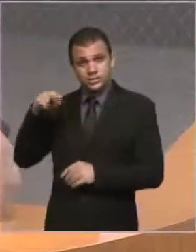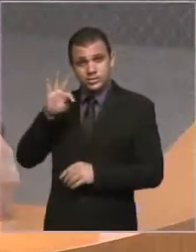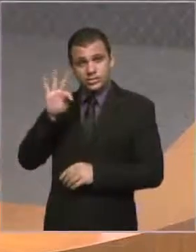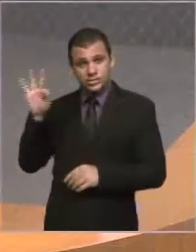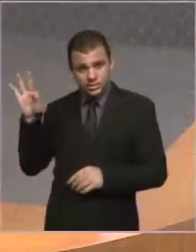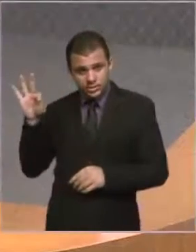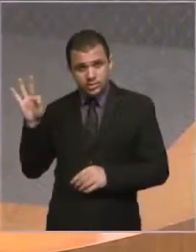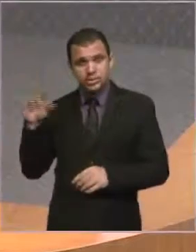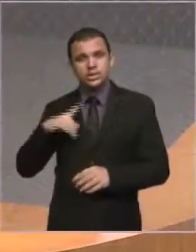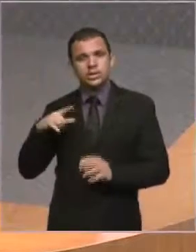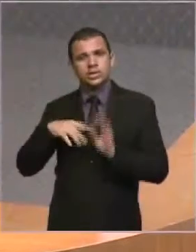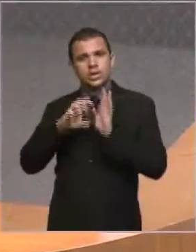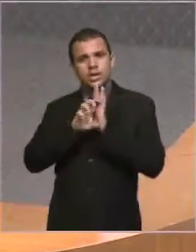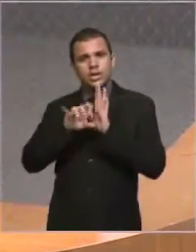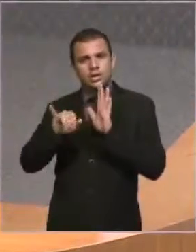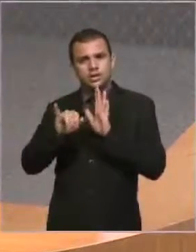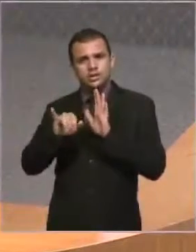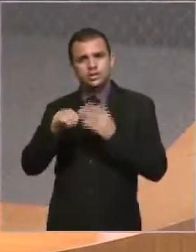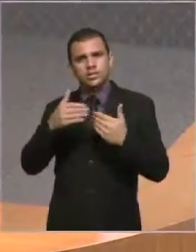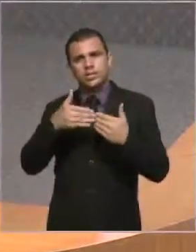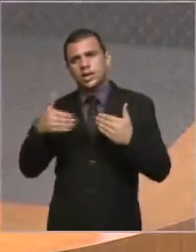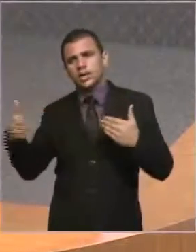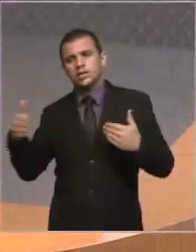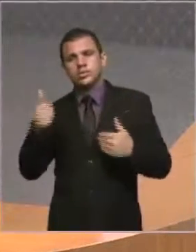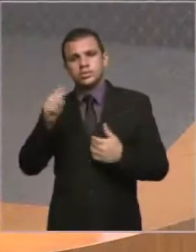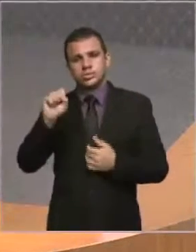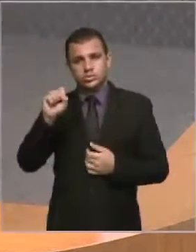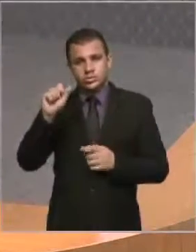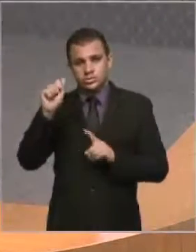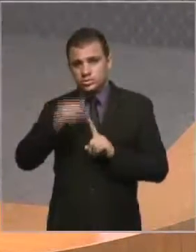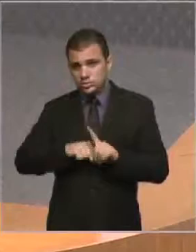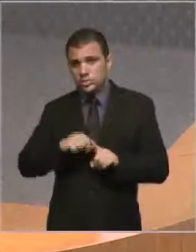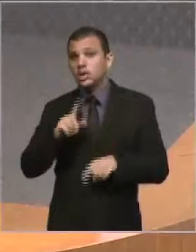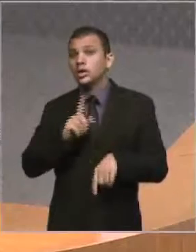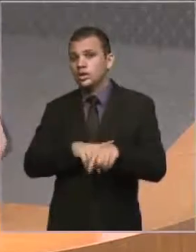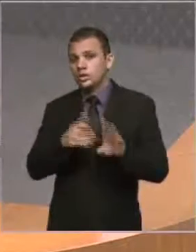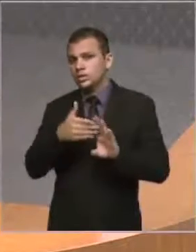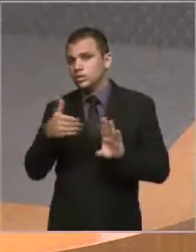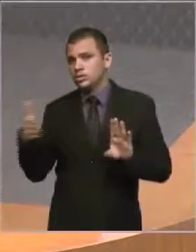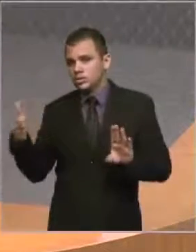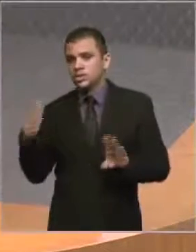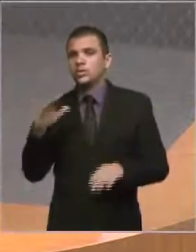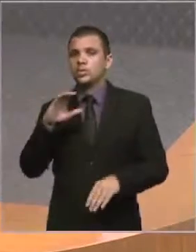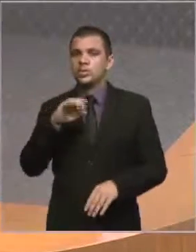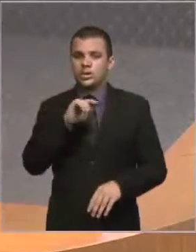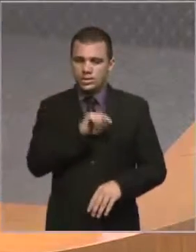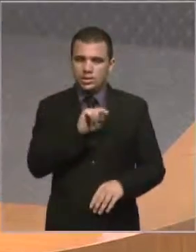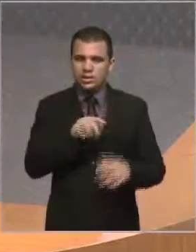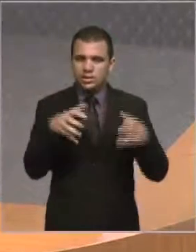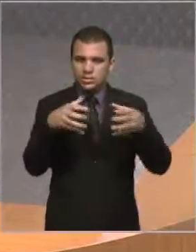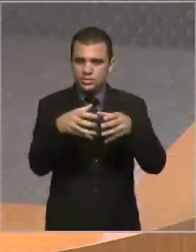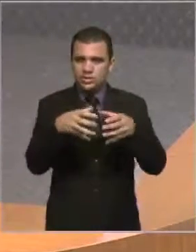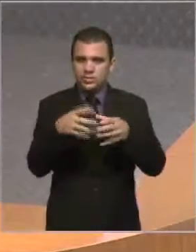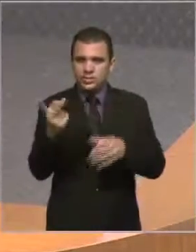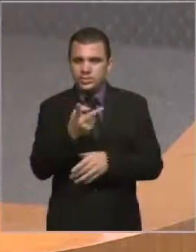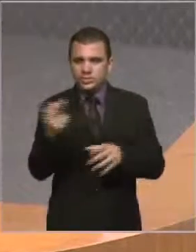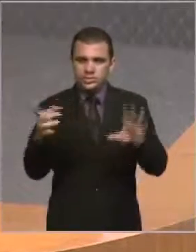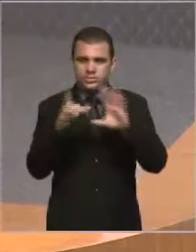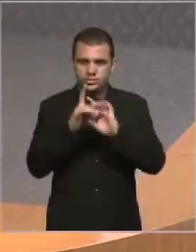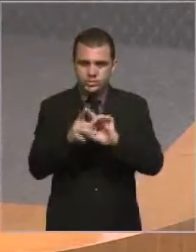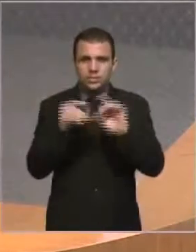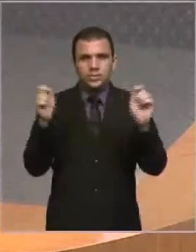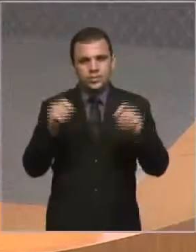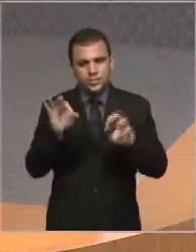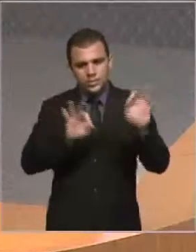que neste intervalo de 18 meses, que é o prazo que o consórcio terá para realizar uma licitação, deputado Edivaldo Holanda,